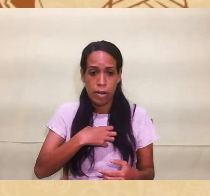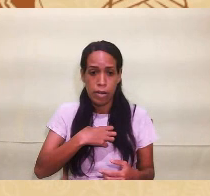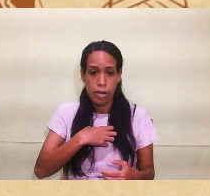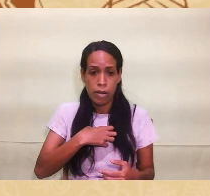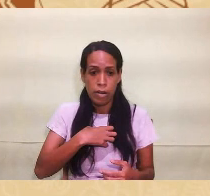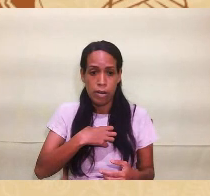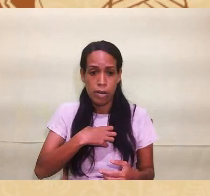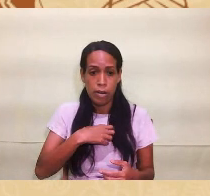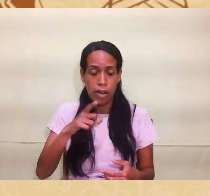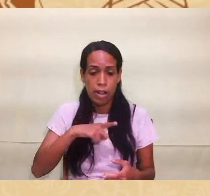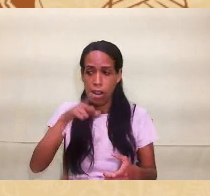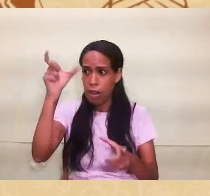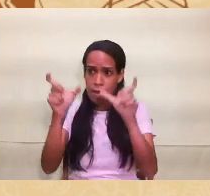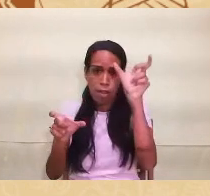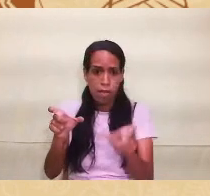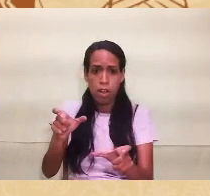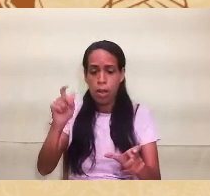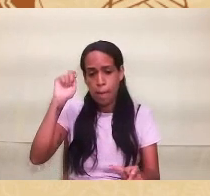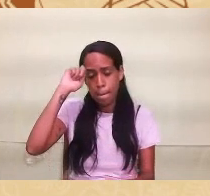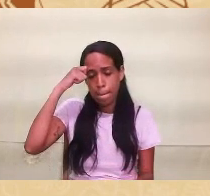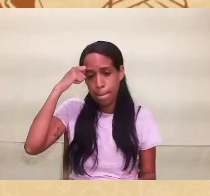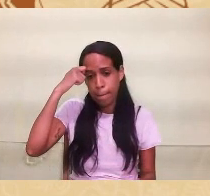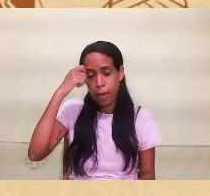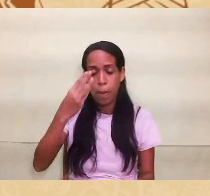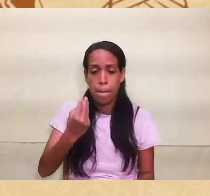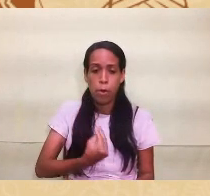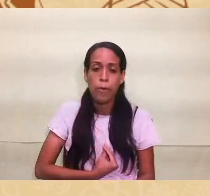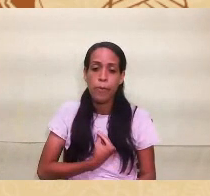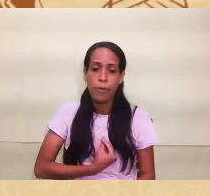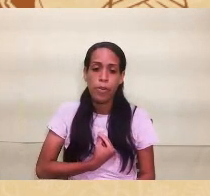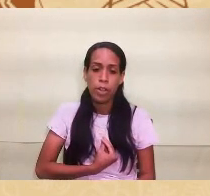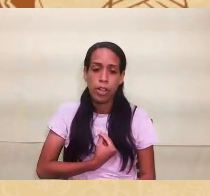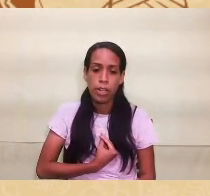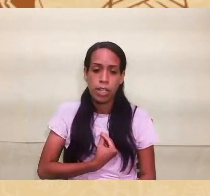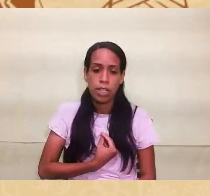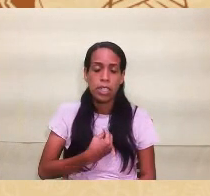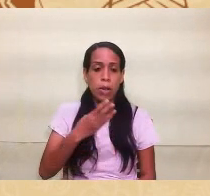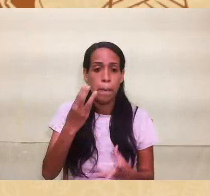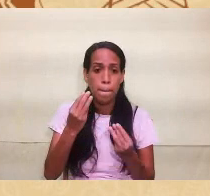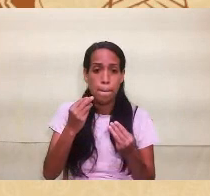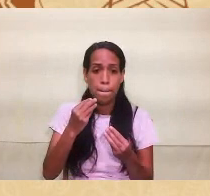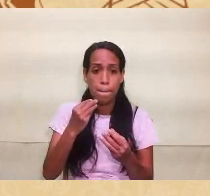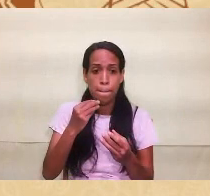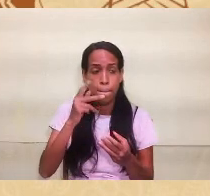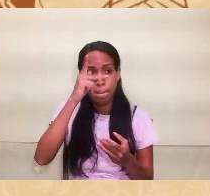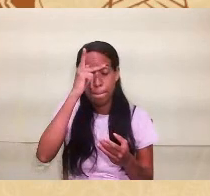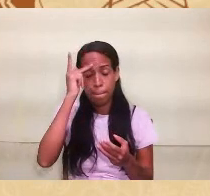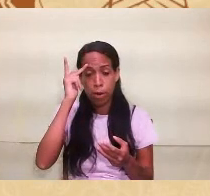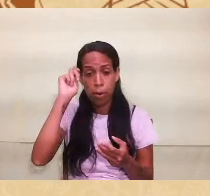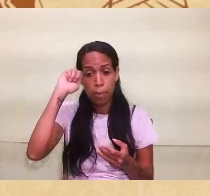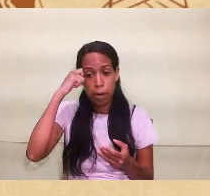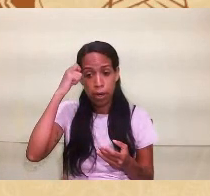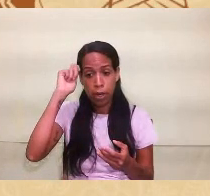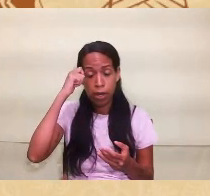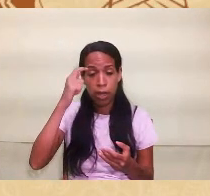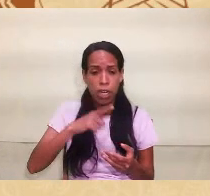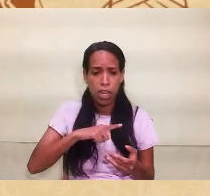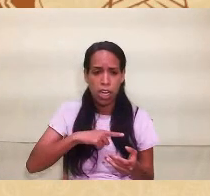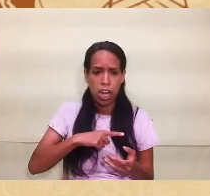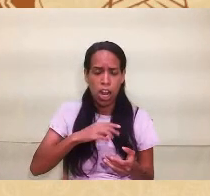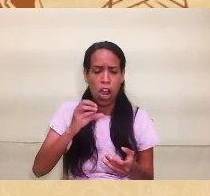a figura negra entre os tupinambás é muito presente. Tem índios negros e negros índios. E a gente tem muito orgulho de